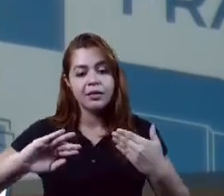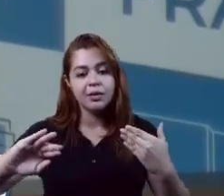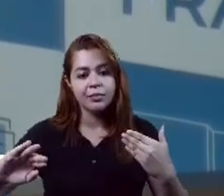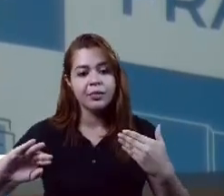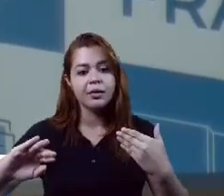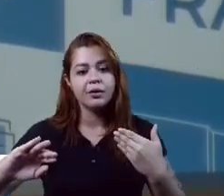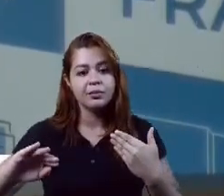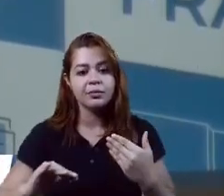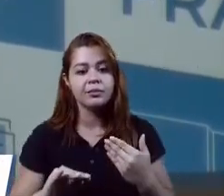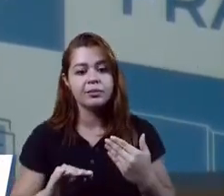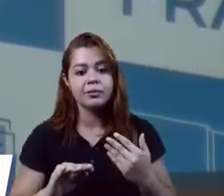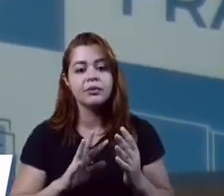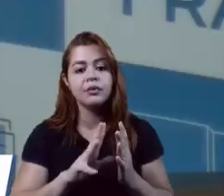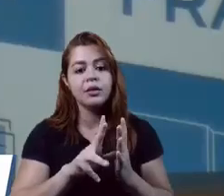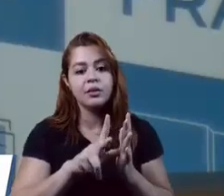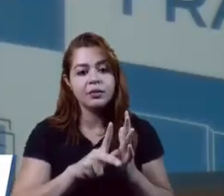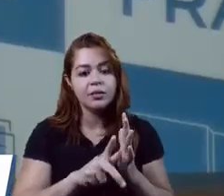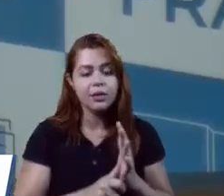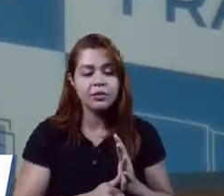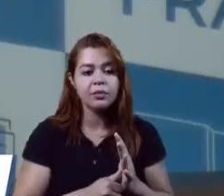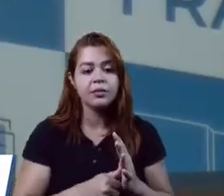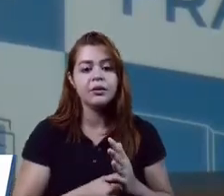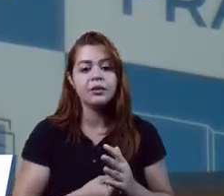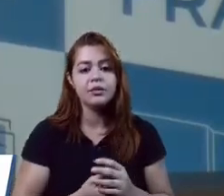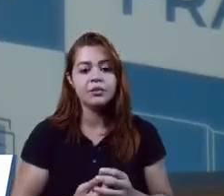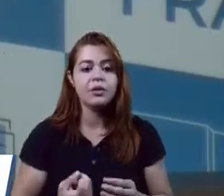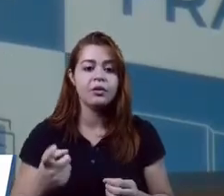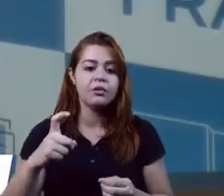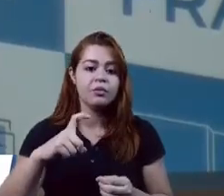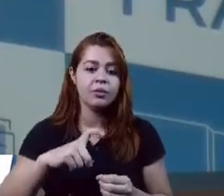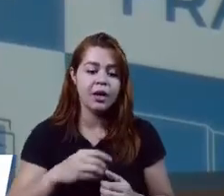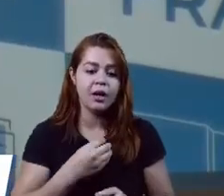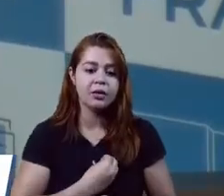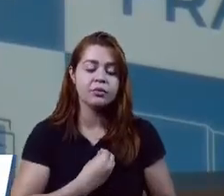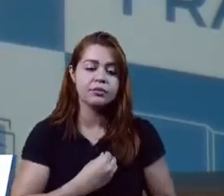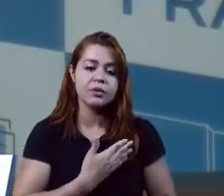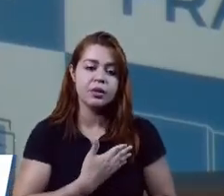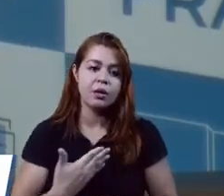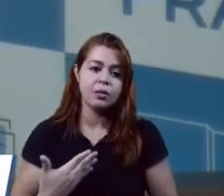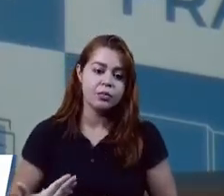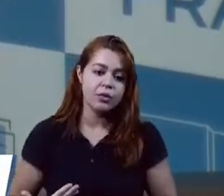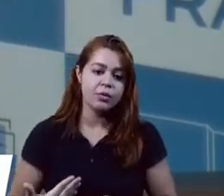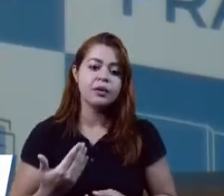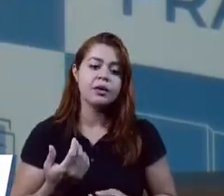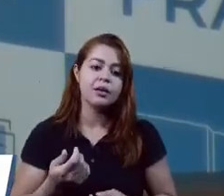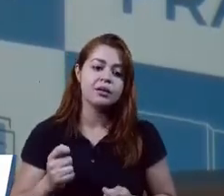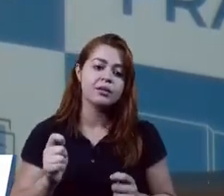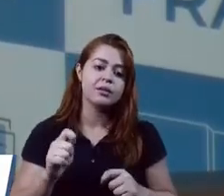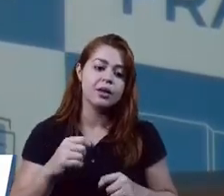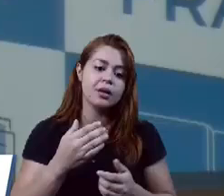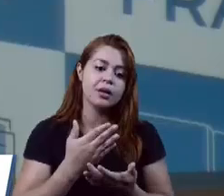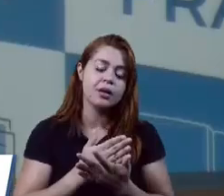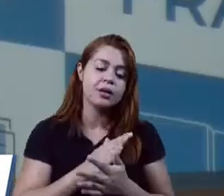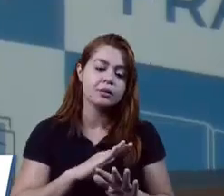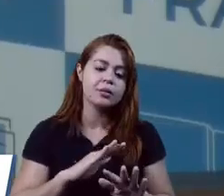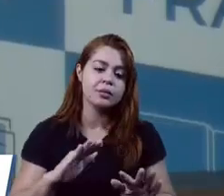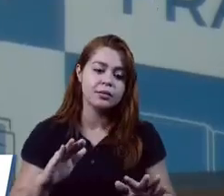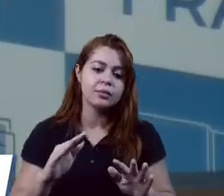que não voltam mais para a vida pública, que assim a gente consegue acabar. Que nós possamos ter essa consciência que